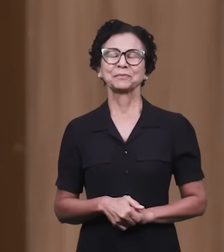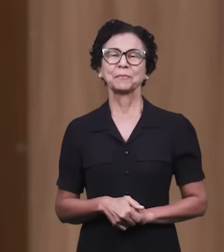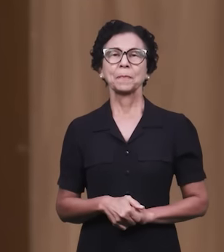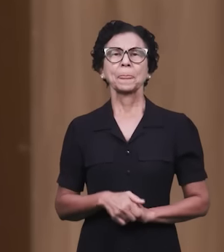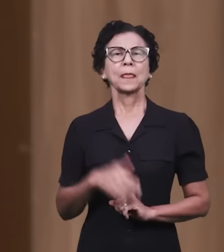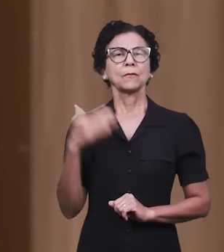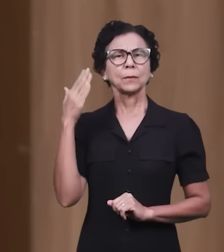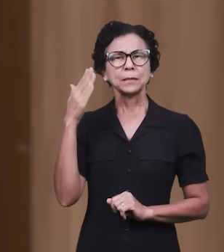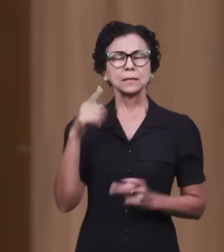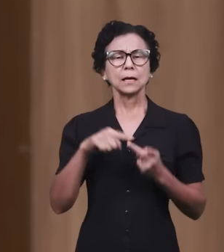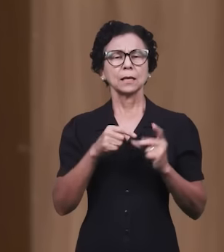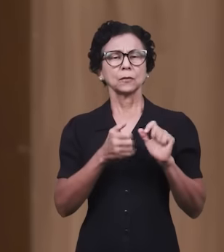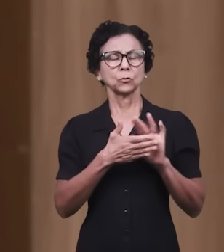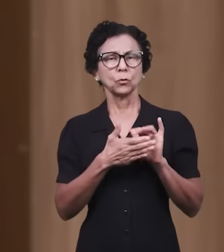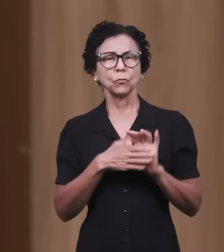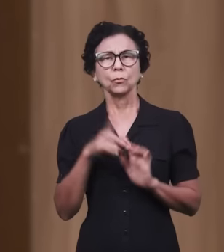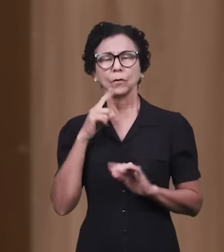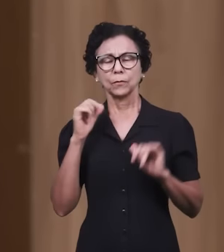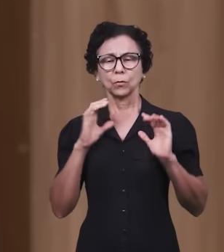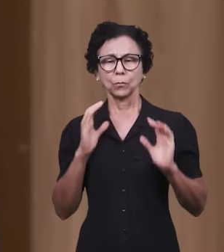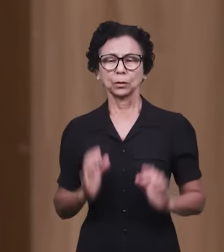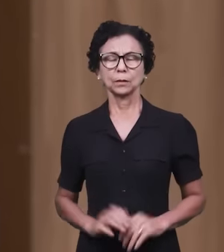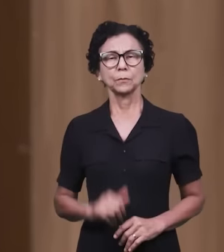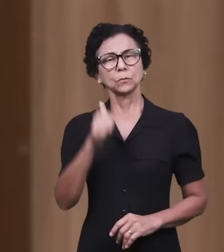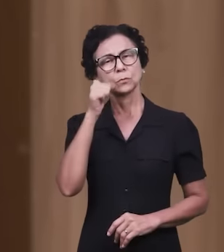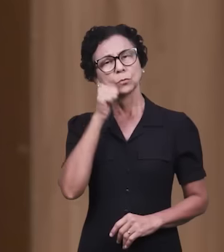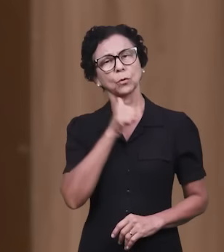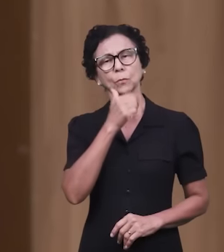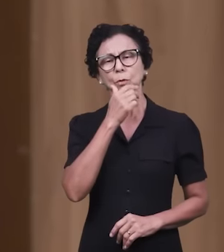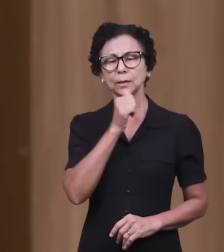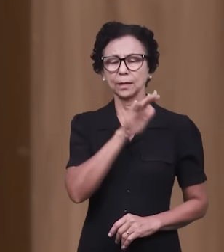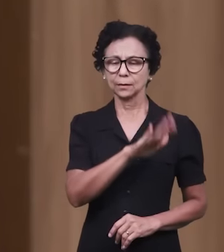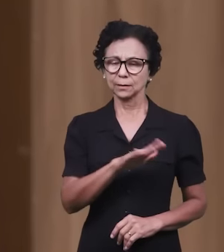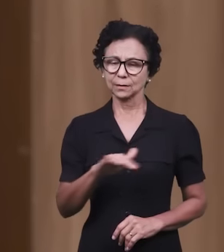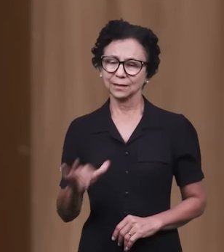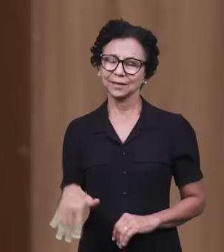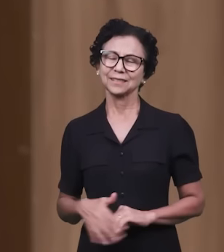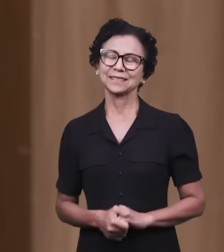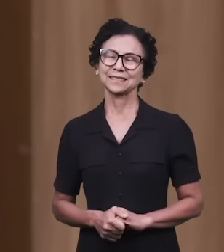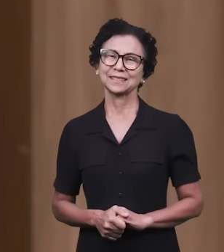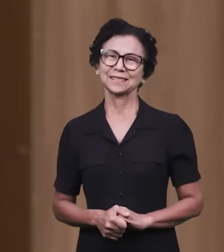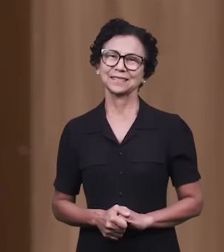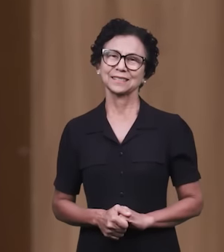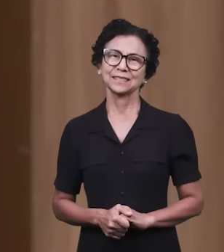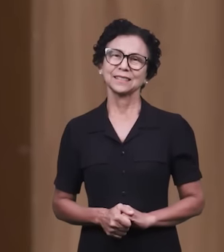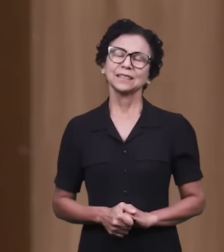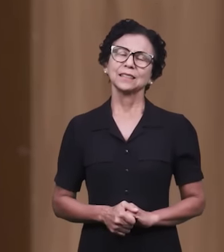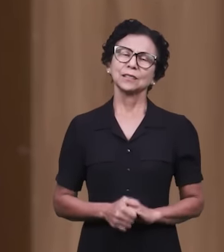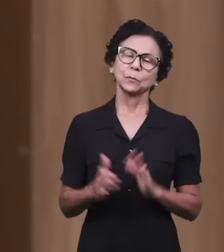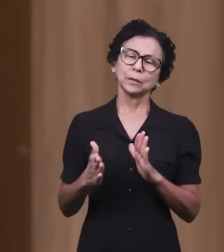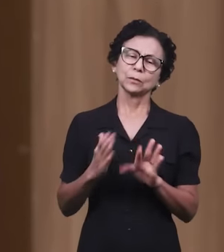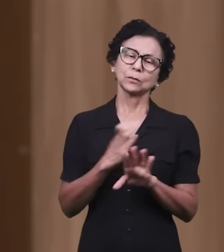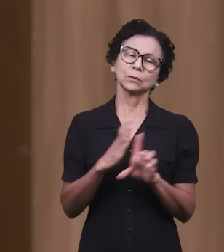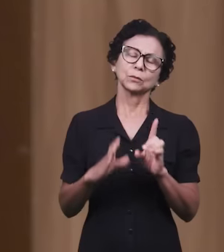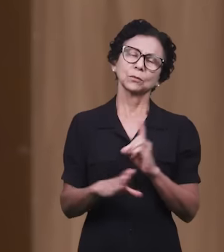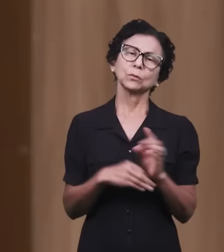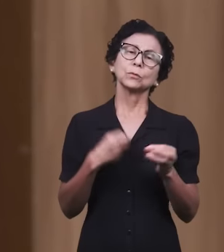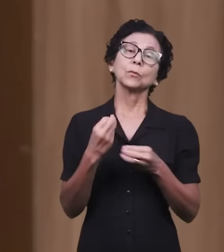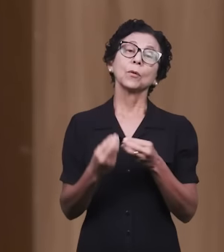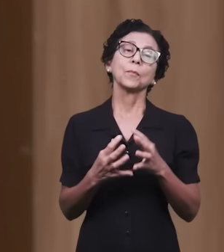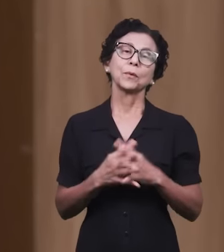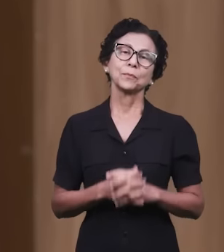e vai ver o comportamento dos irmãos, das irmãs, da igreja, das crianças, como se processam os nossos cultos e a